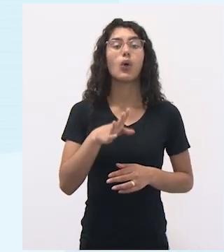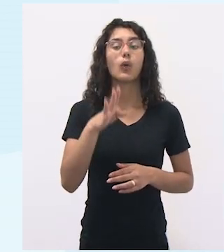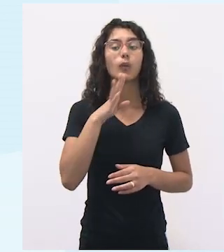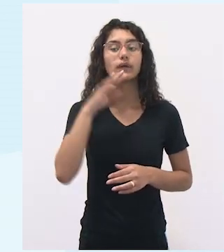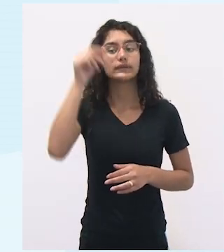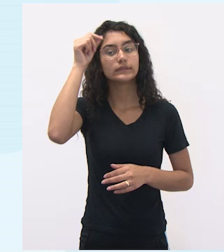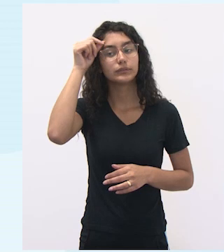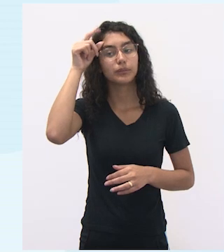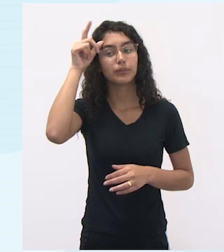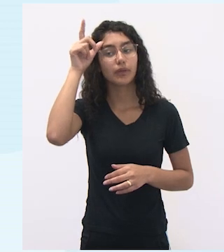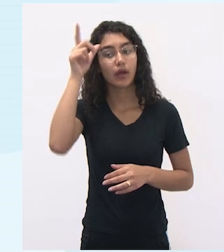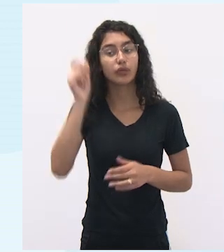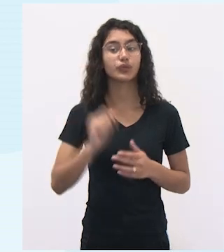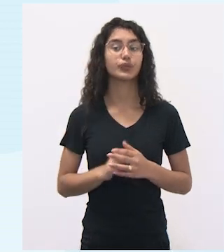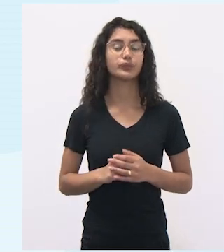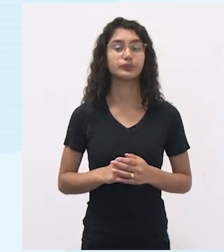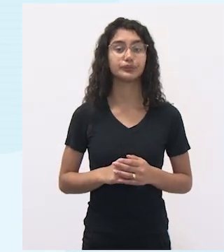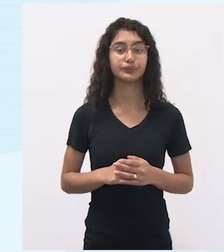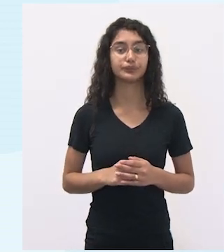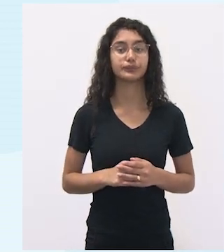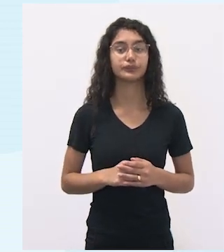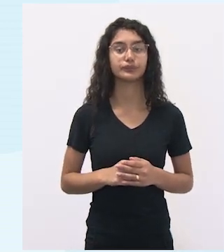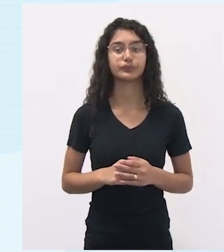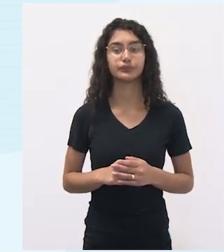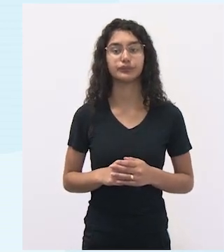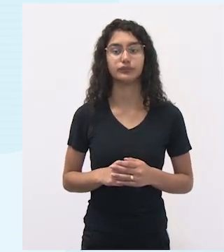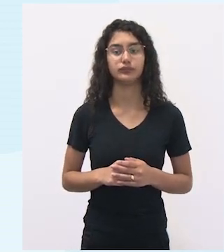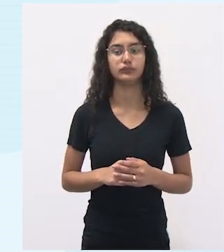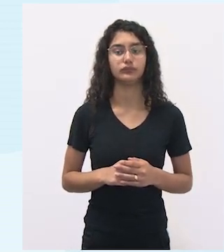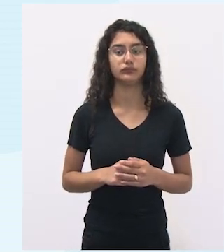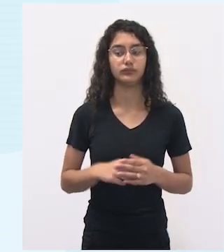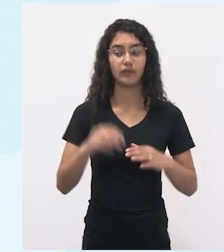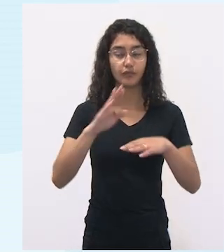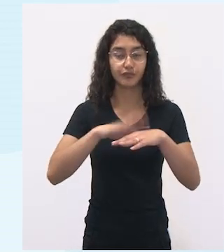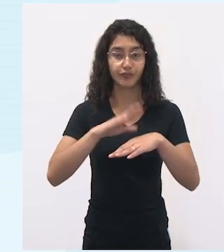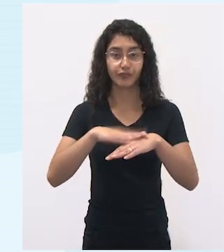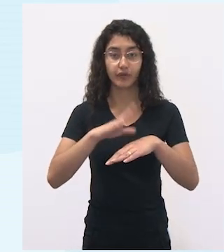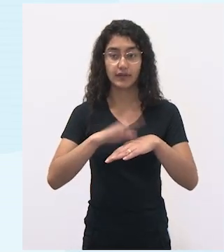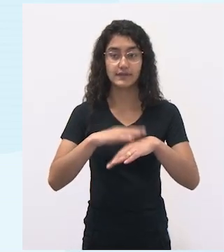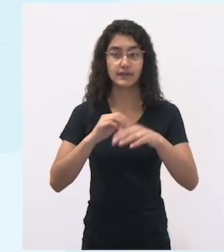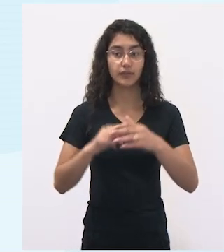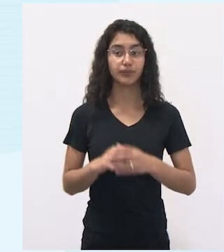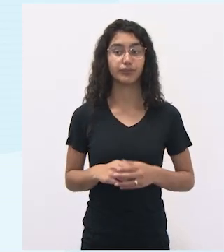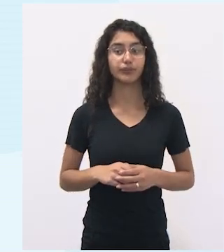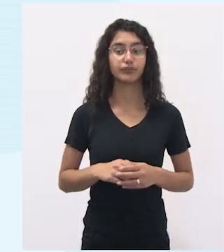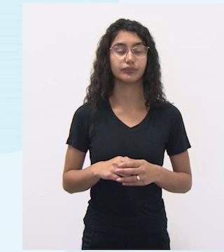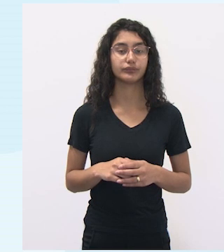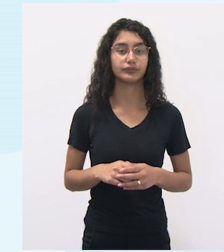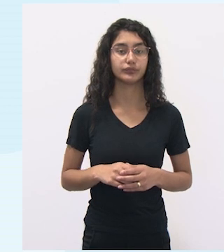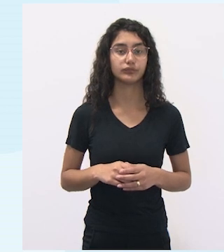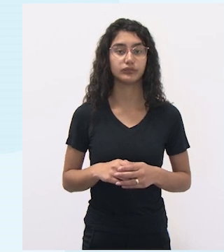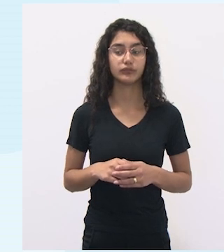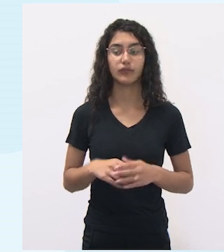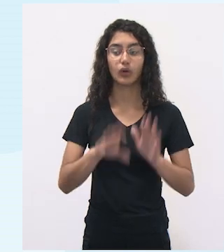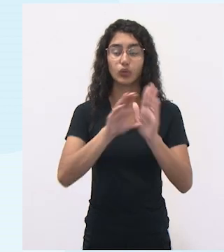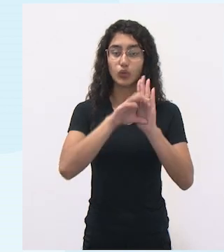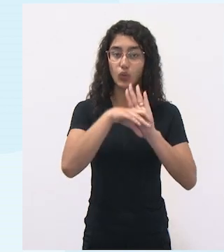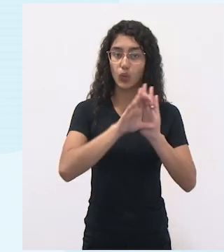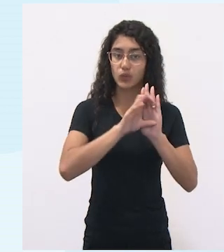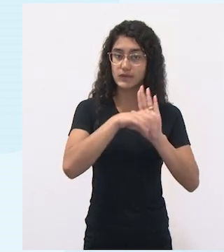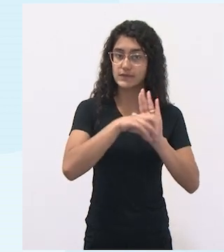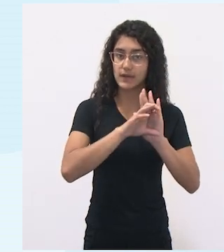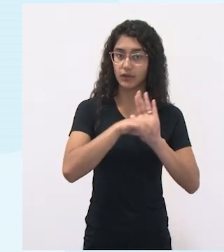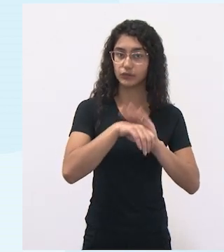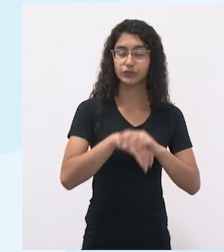conhecer, né? O nível procedimental, que é o nível do fazer, o nível conceitual, que é dos conceitos, e